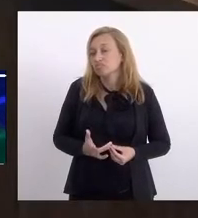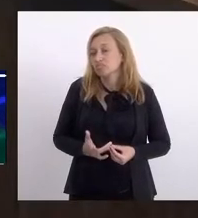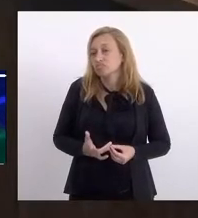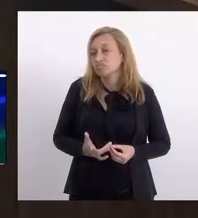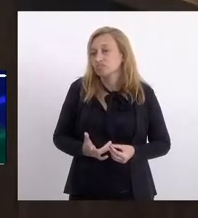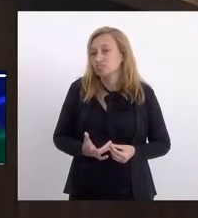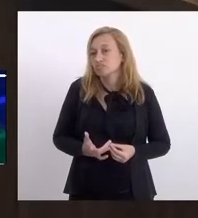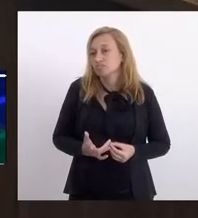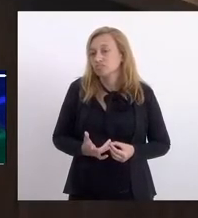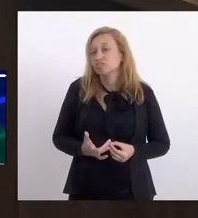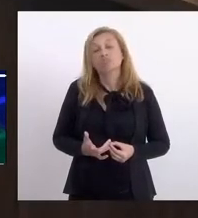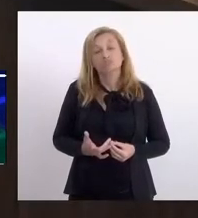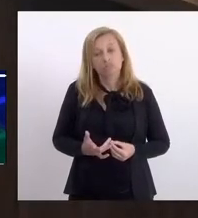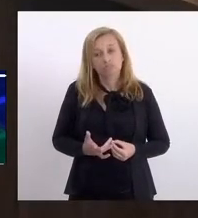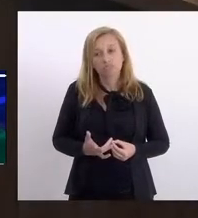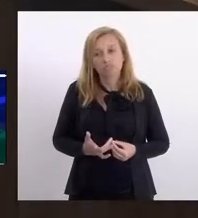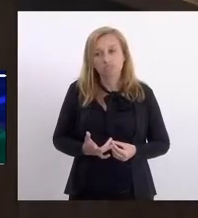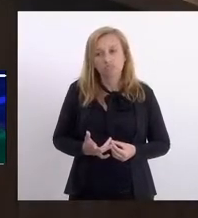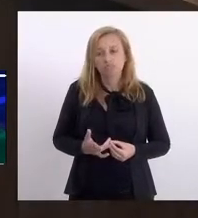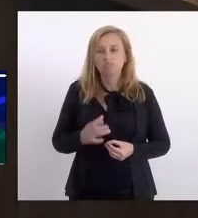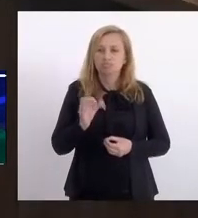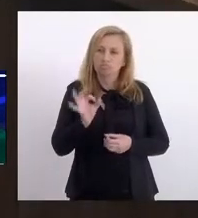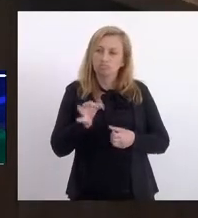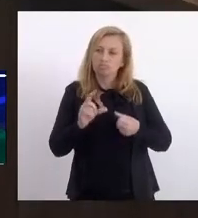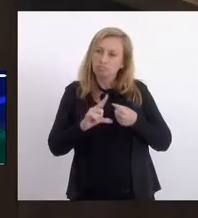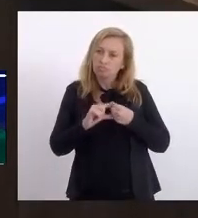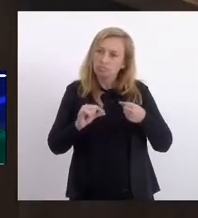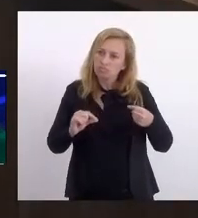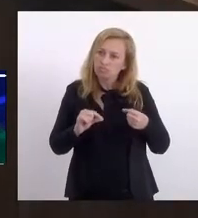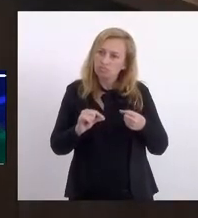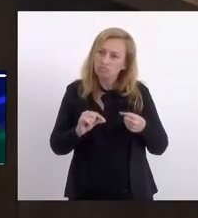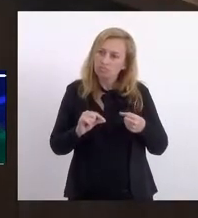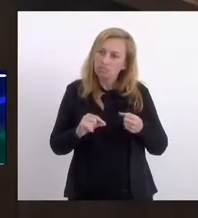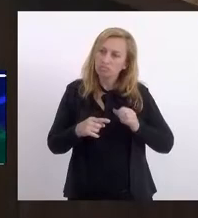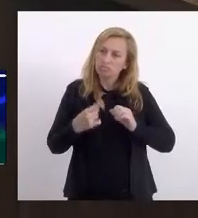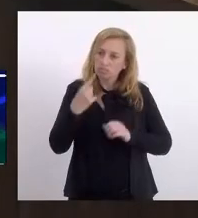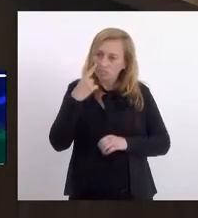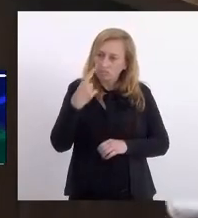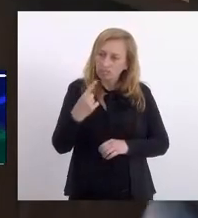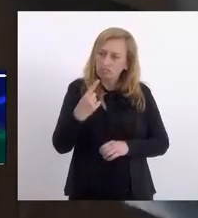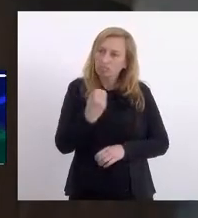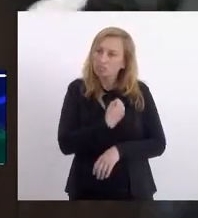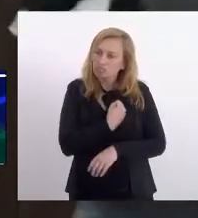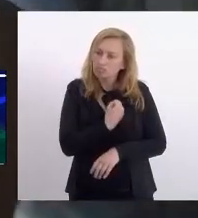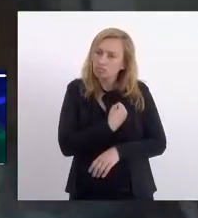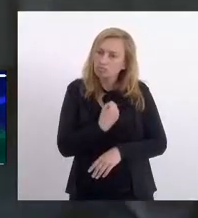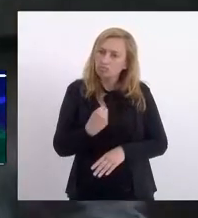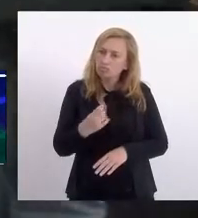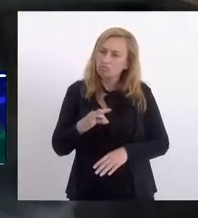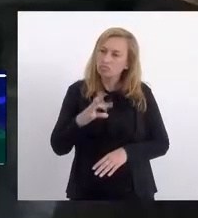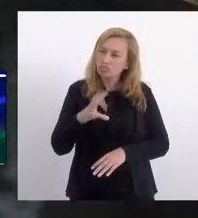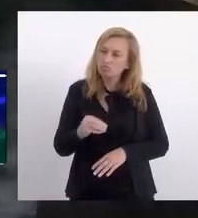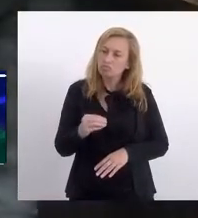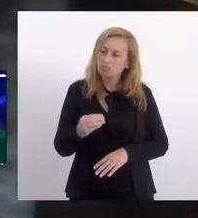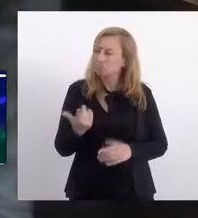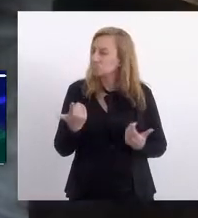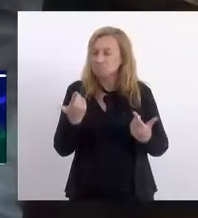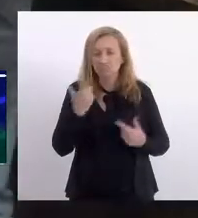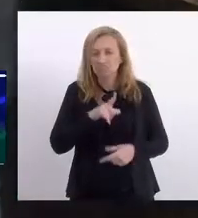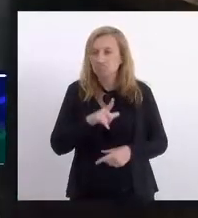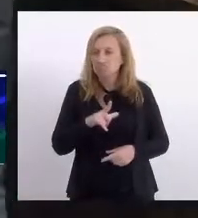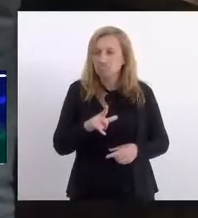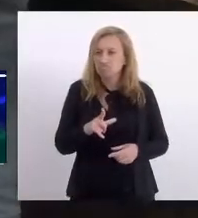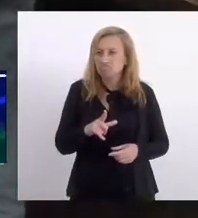você, exatamente, bota um artigo e confere a conta. Se a conta não der certo,